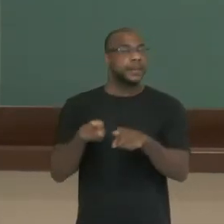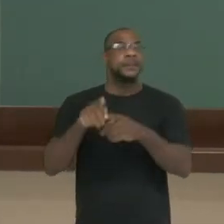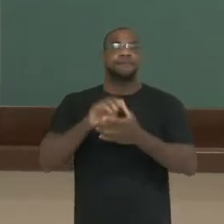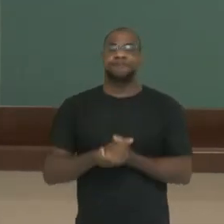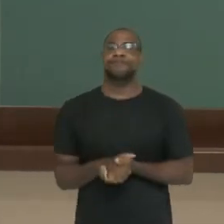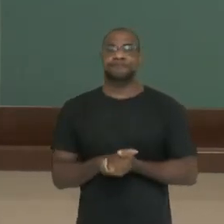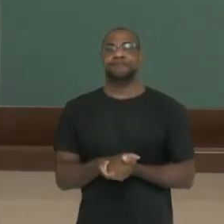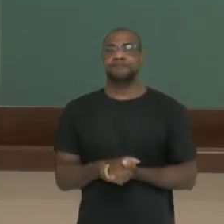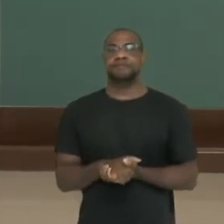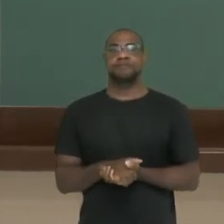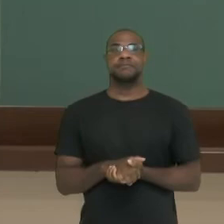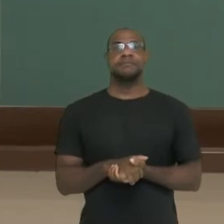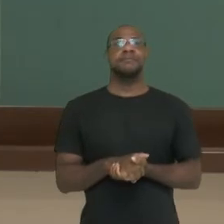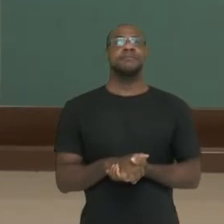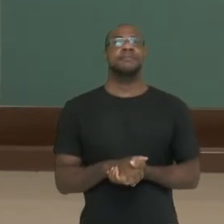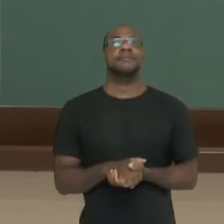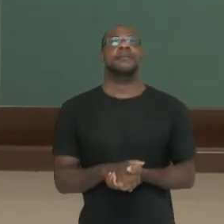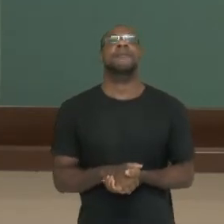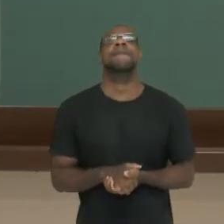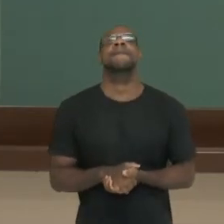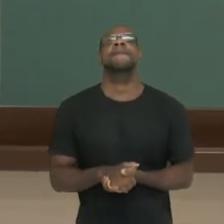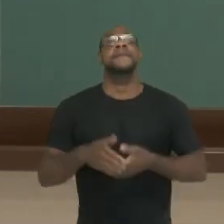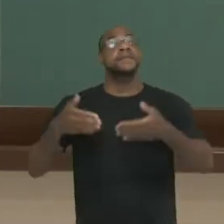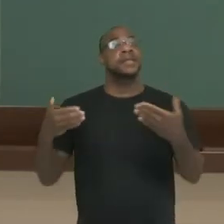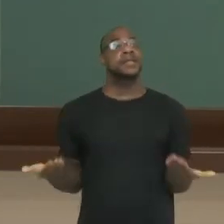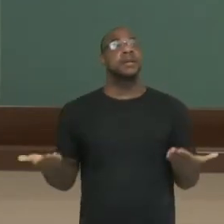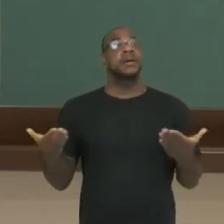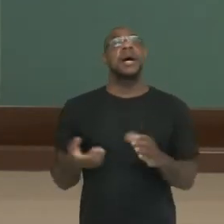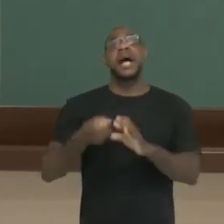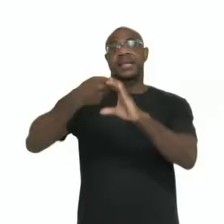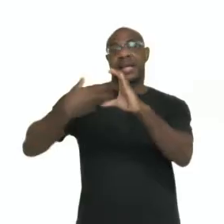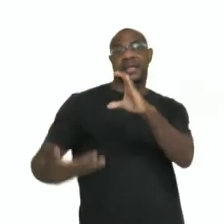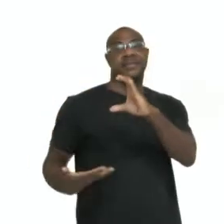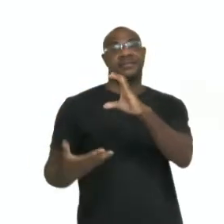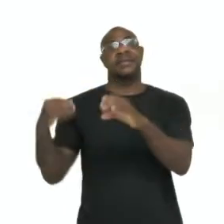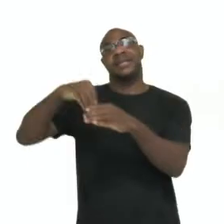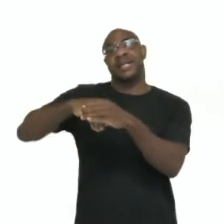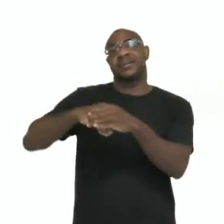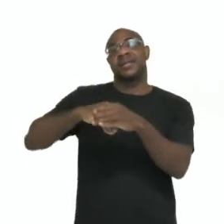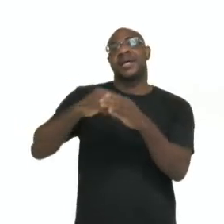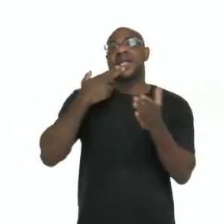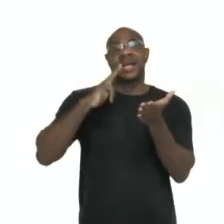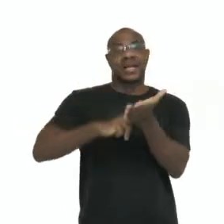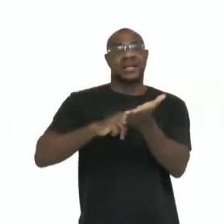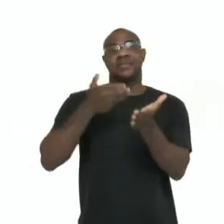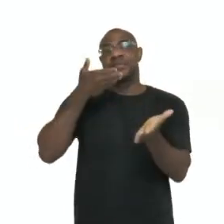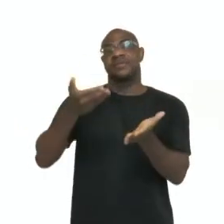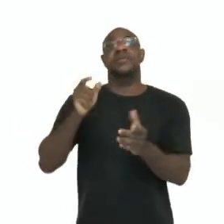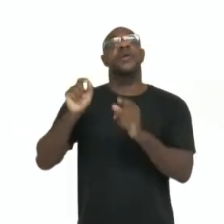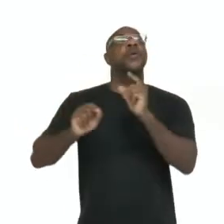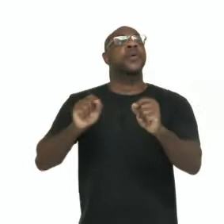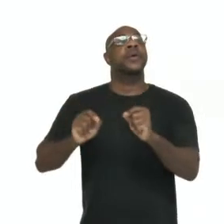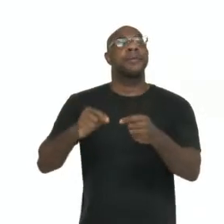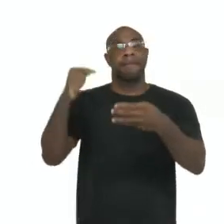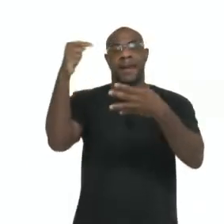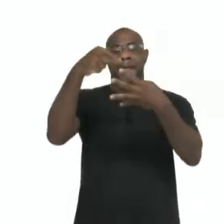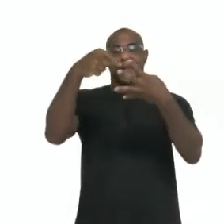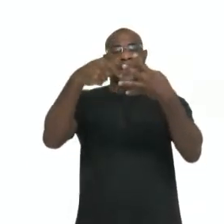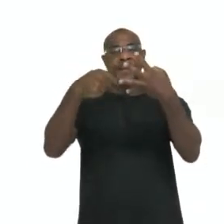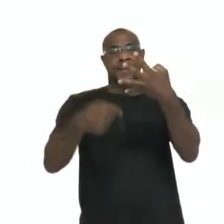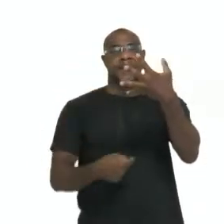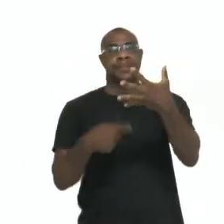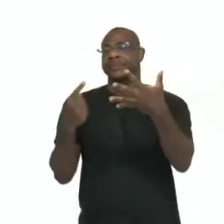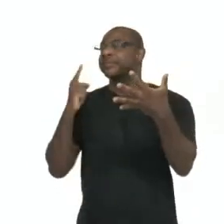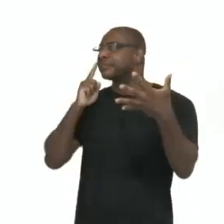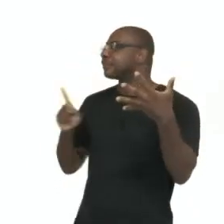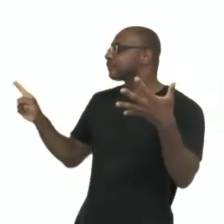de solicitação. Então, as características da carta ainda também, né, são necessários aqui que